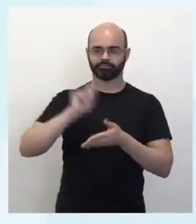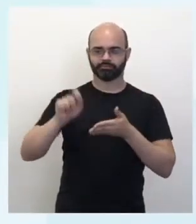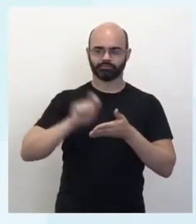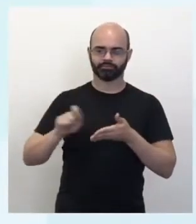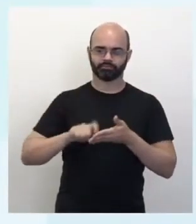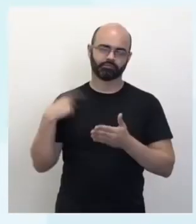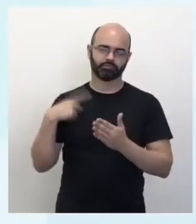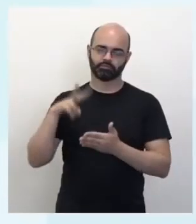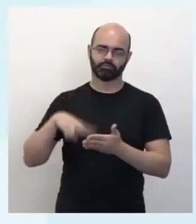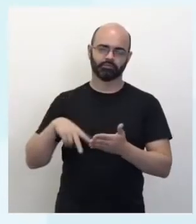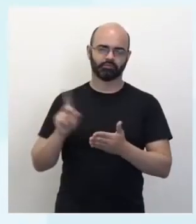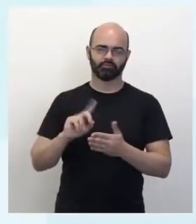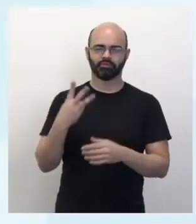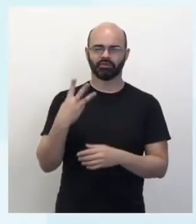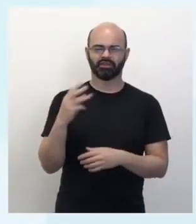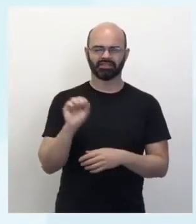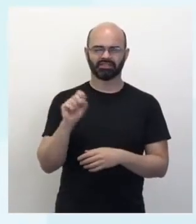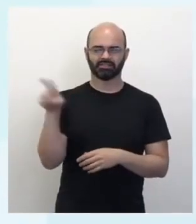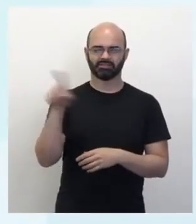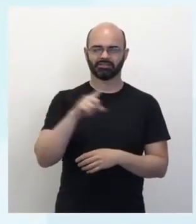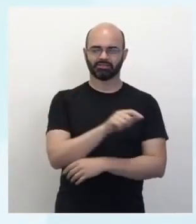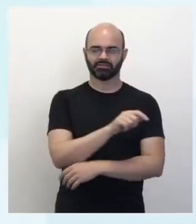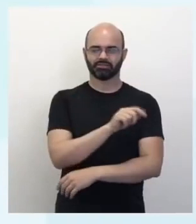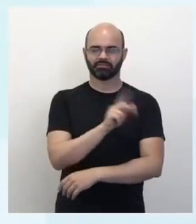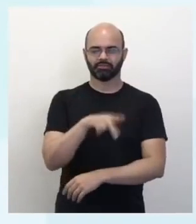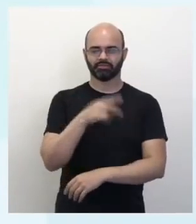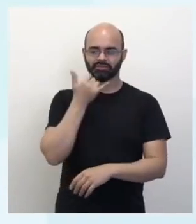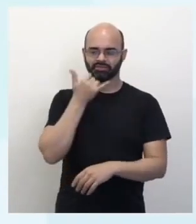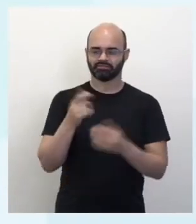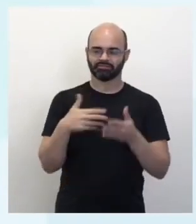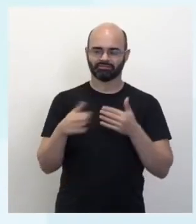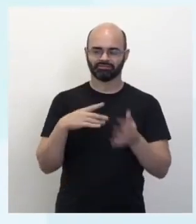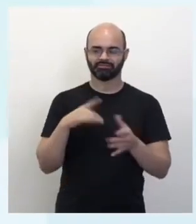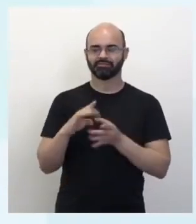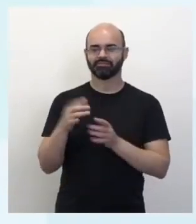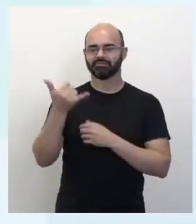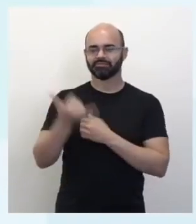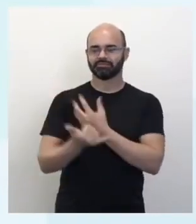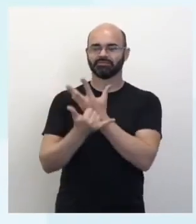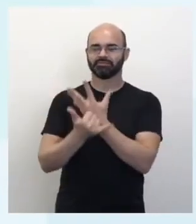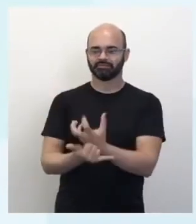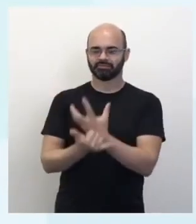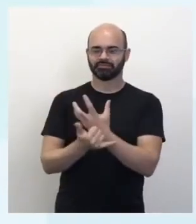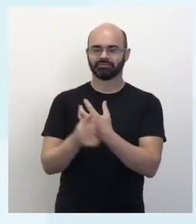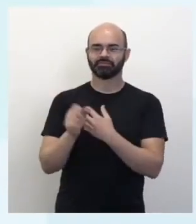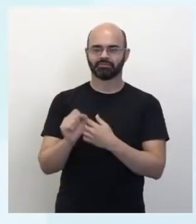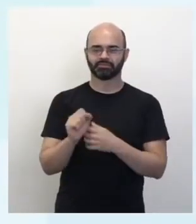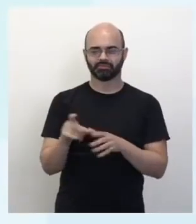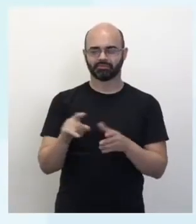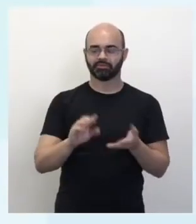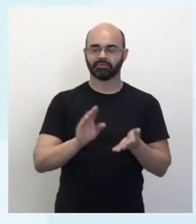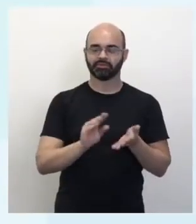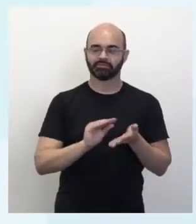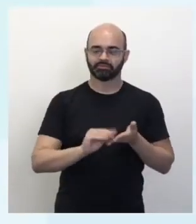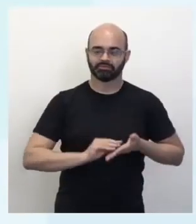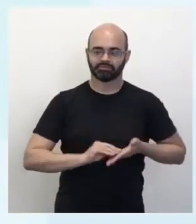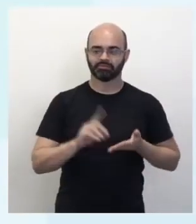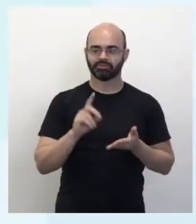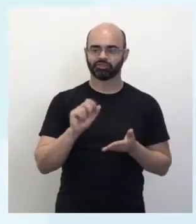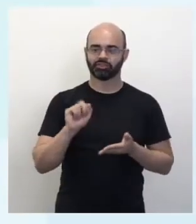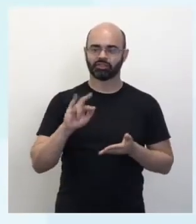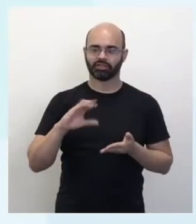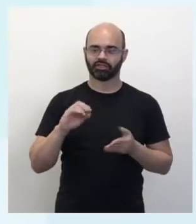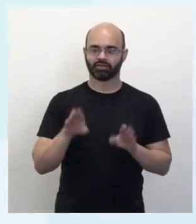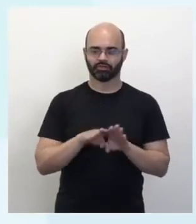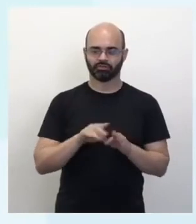vai ler, vamos deixar aí uns 3 segundinhos para o professor dar o print, anotar lá no diário dele, mas todas essas habilidades são habilidades